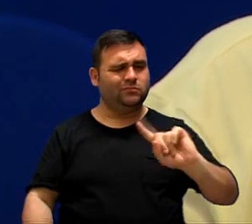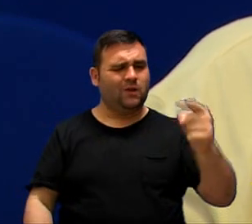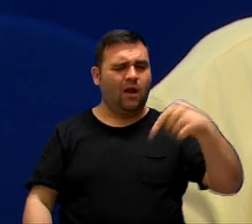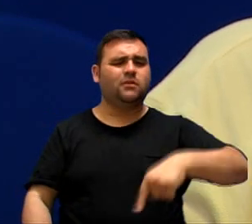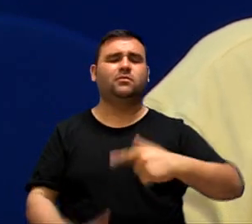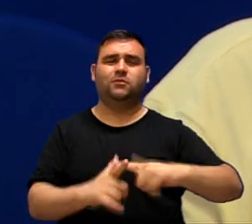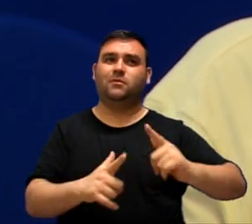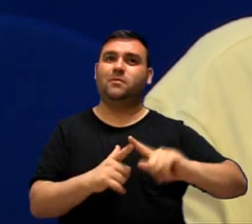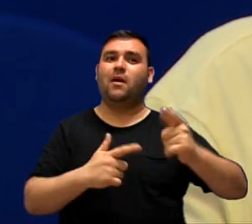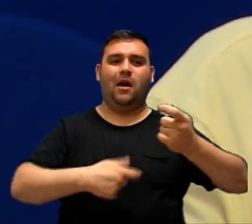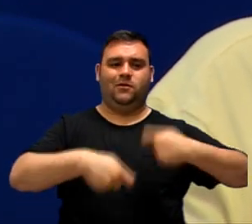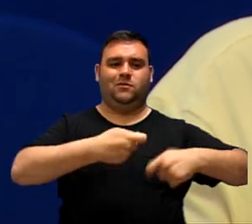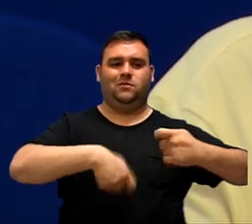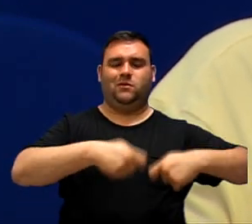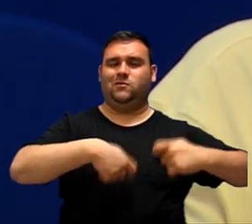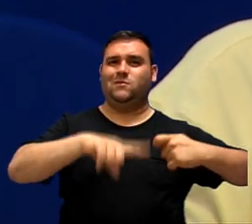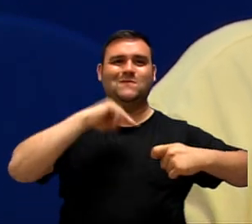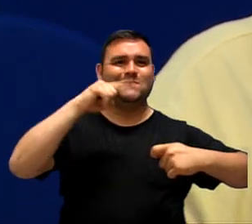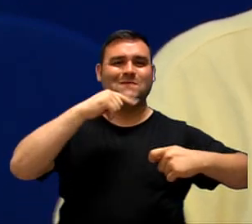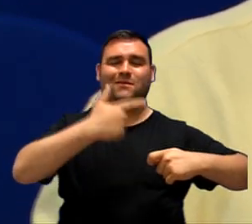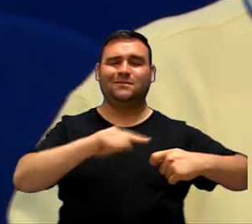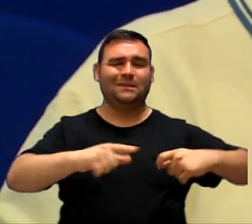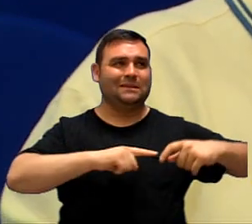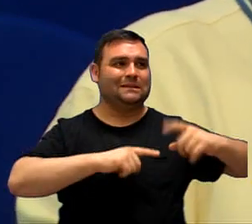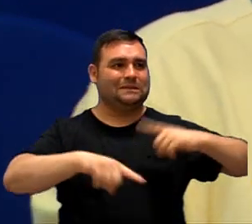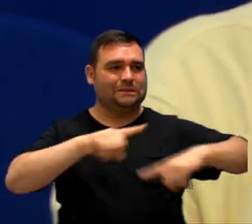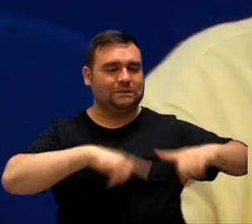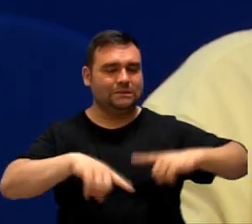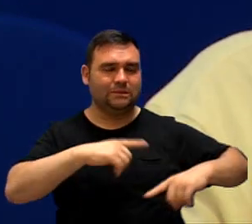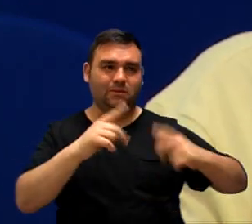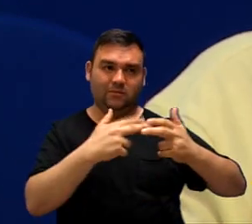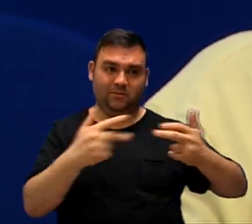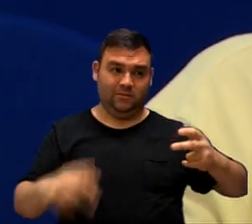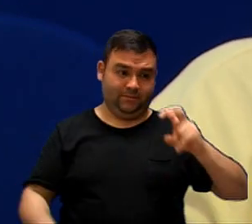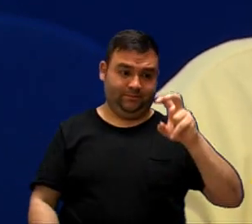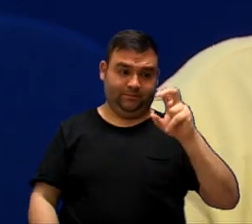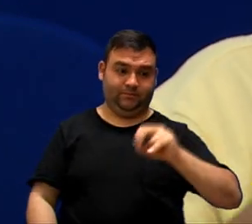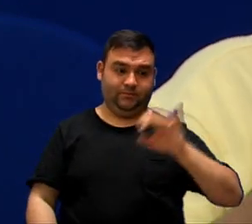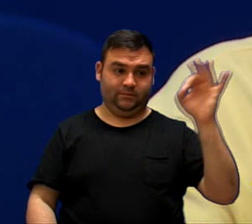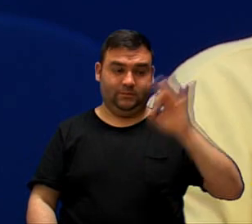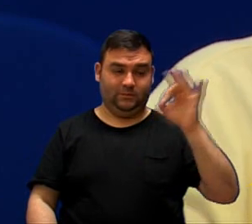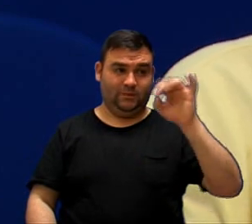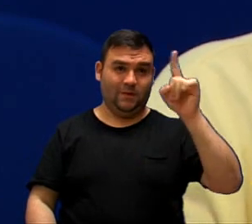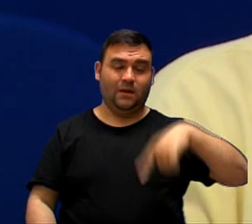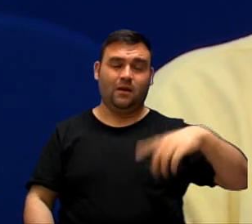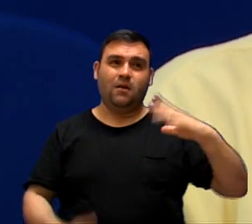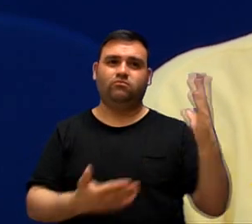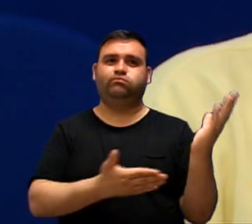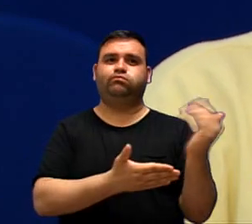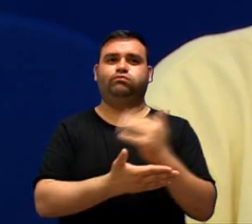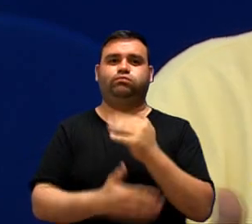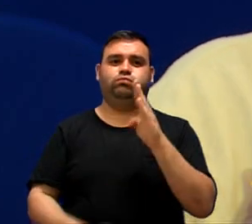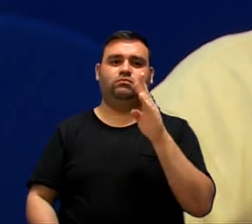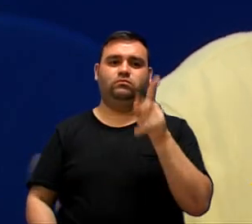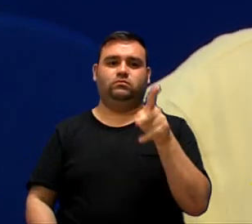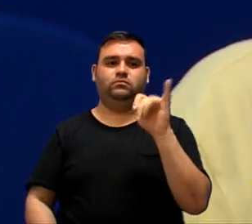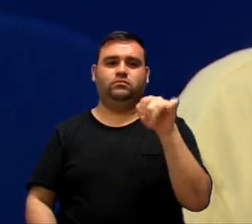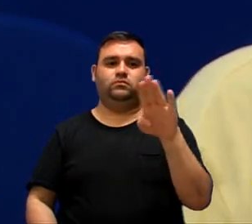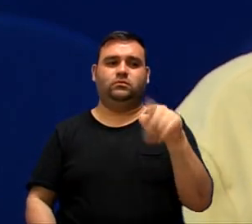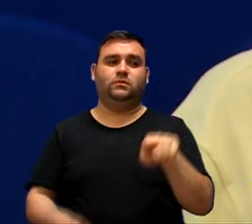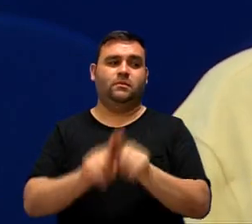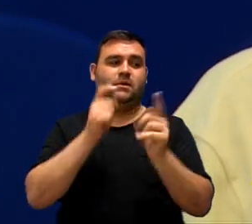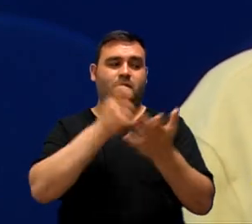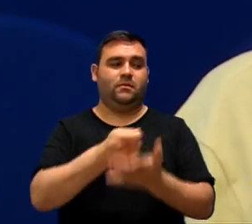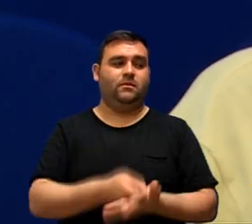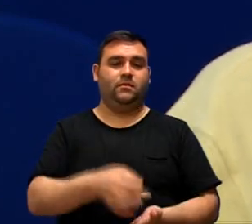há administrador que consiga gerir um negócio onde 50% do que se arrecada de PIB vai para pagamento